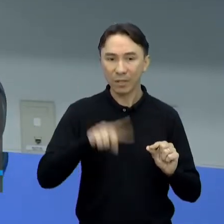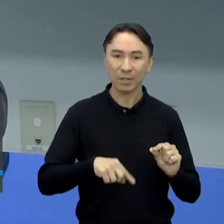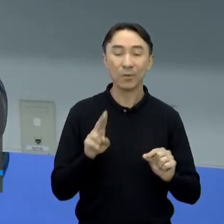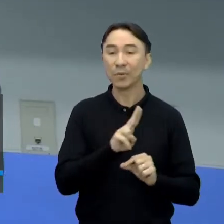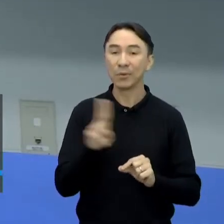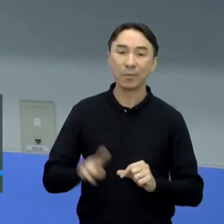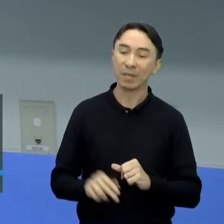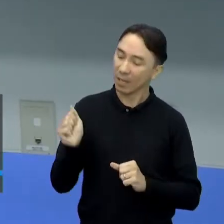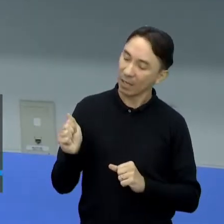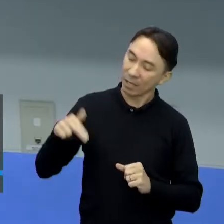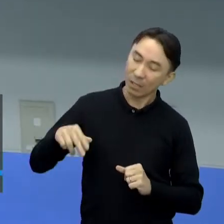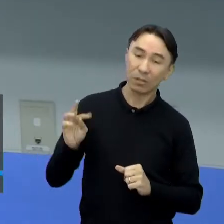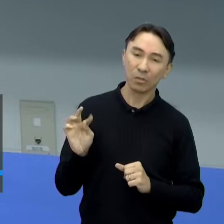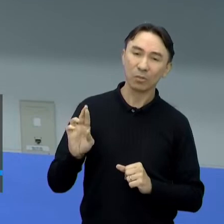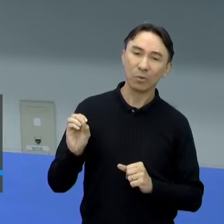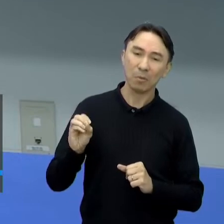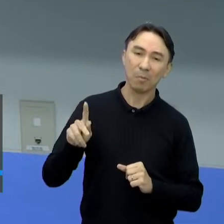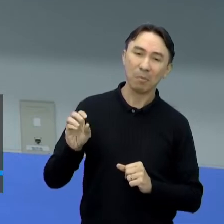antropologia.